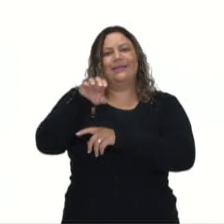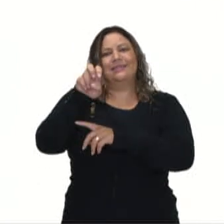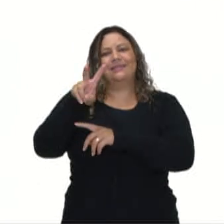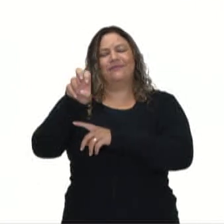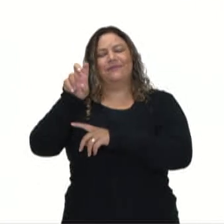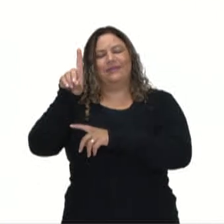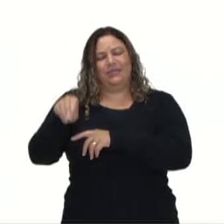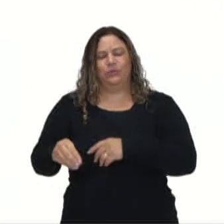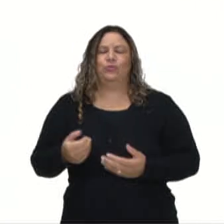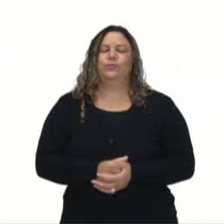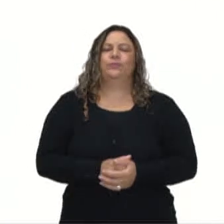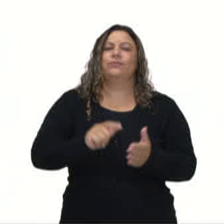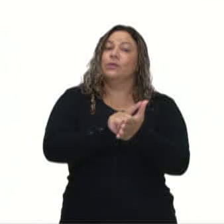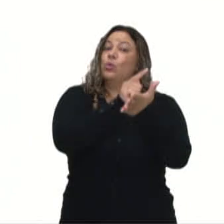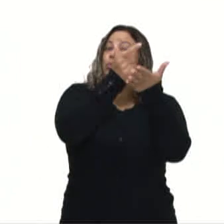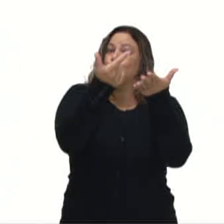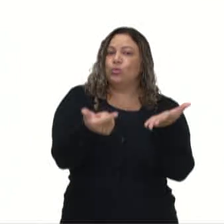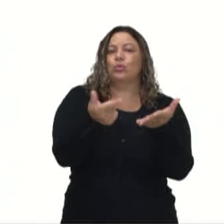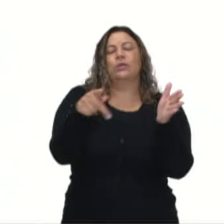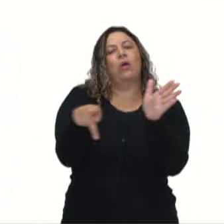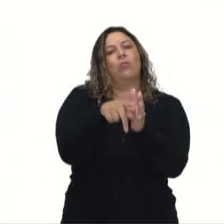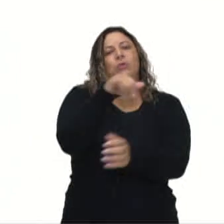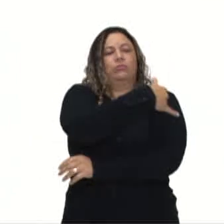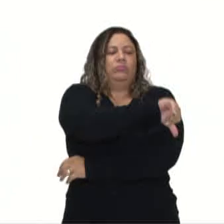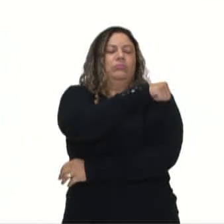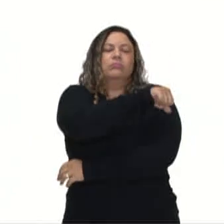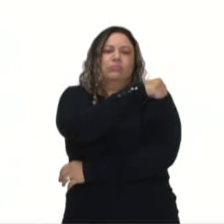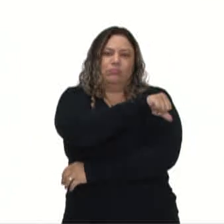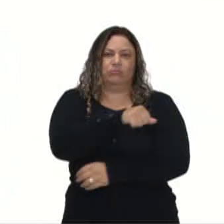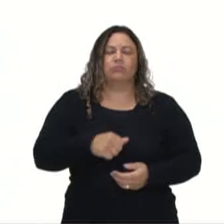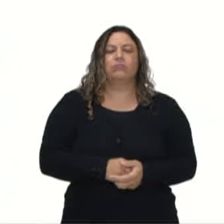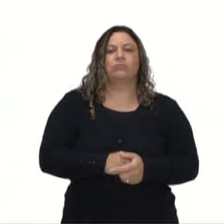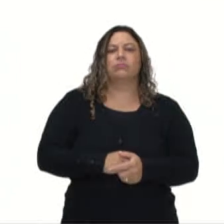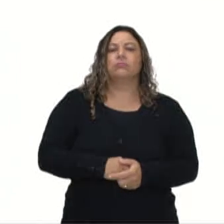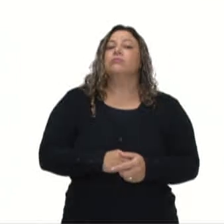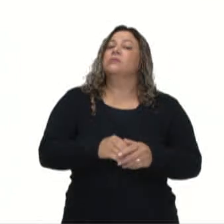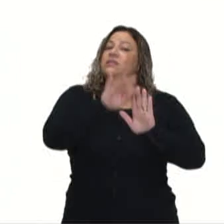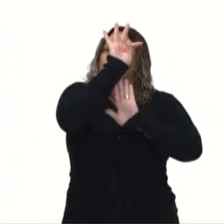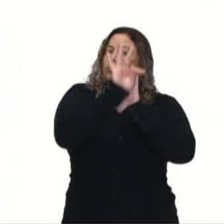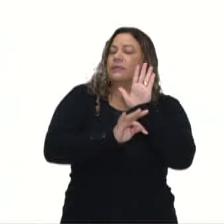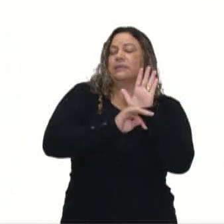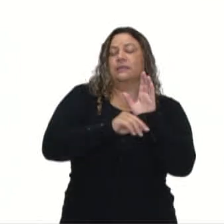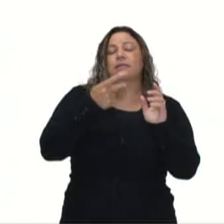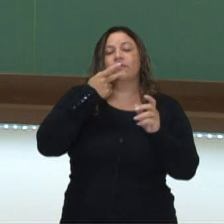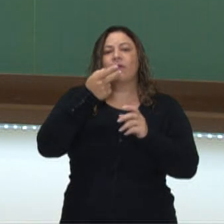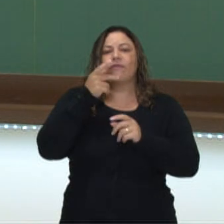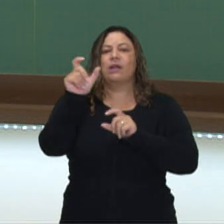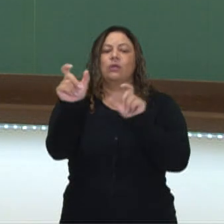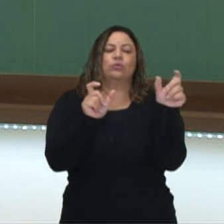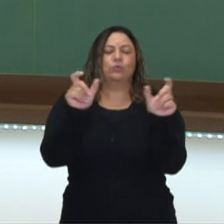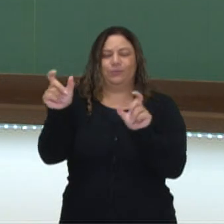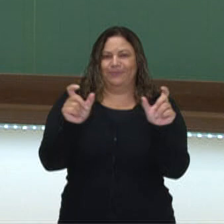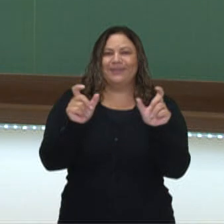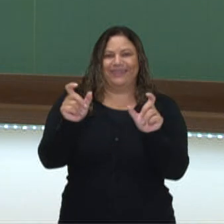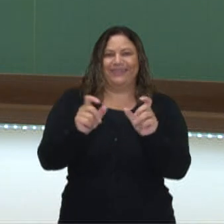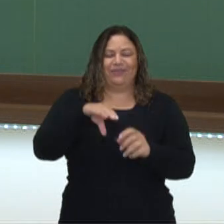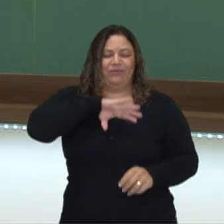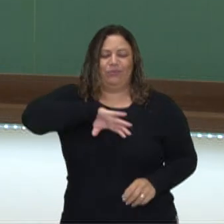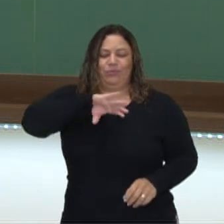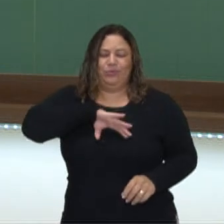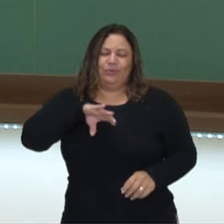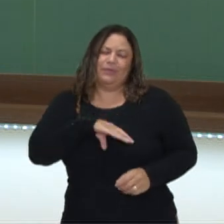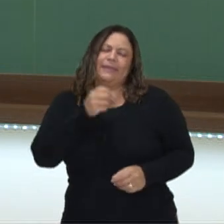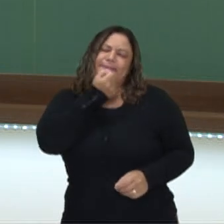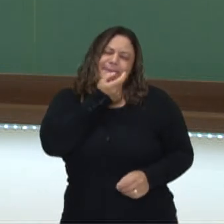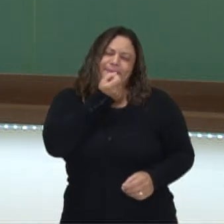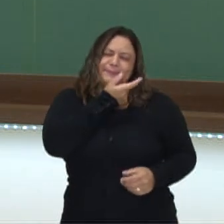jornal carioca. Nesse texto, ele irá falar sobre a ortografia da língua portuguesa. É um texto muito divertido, essa